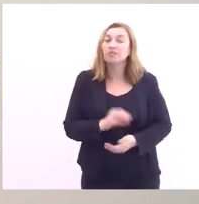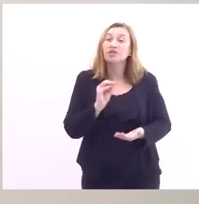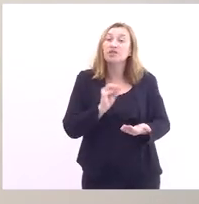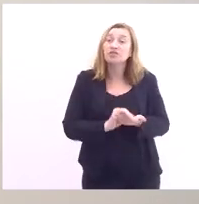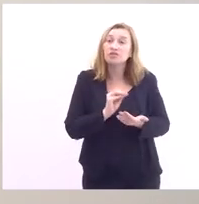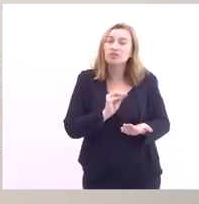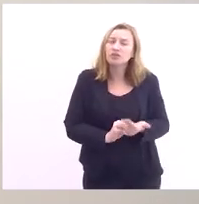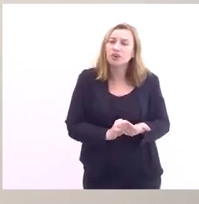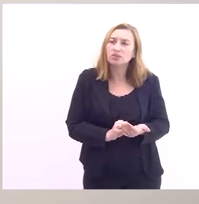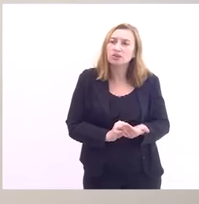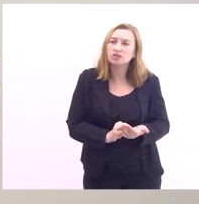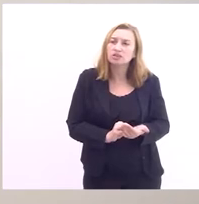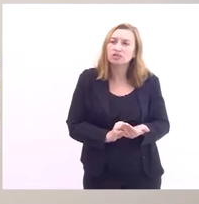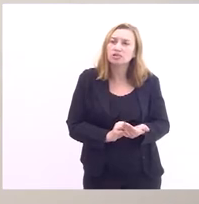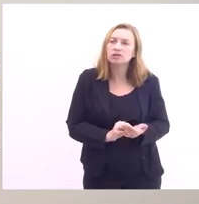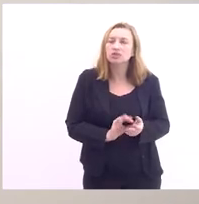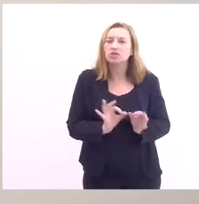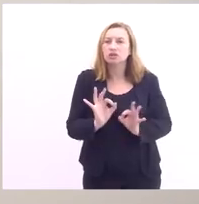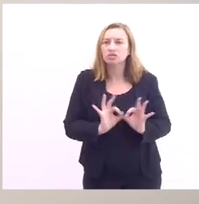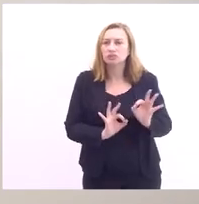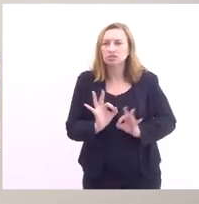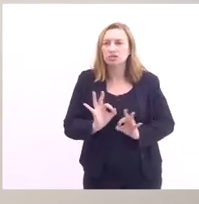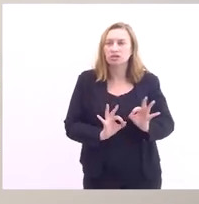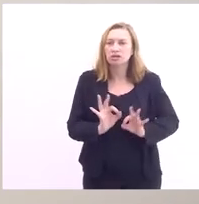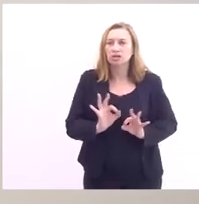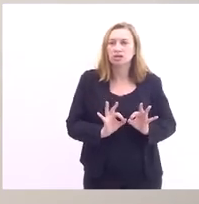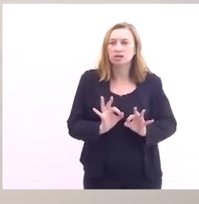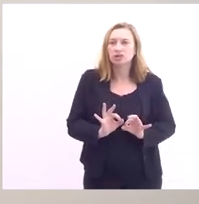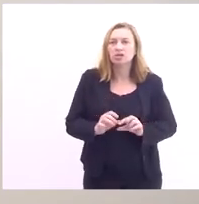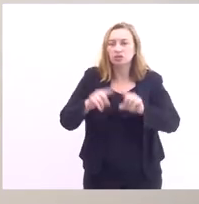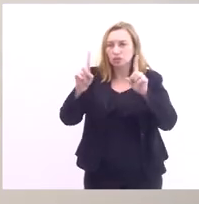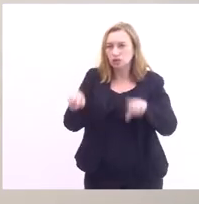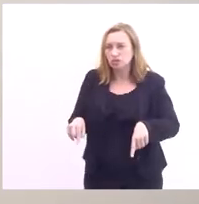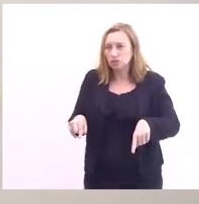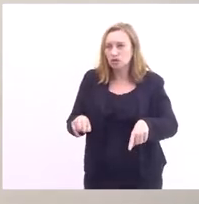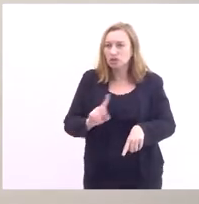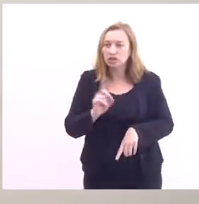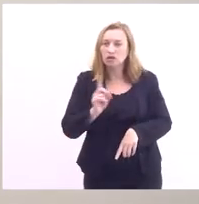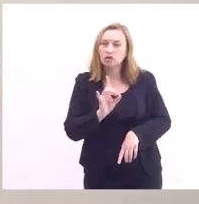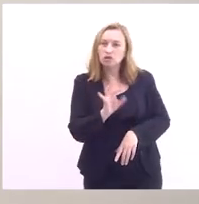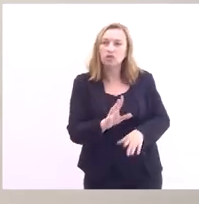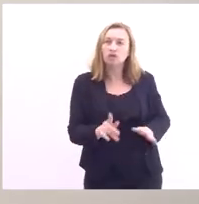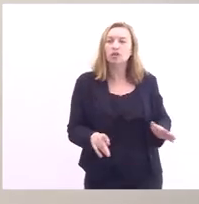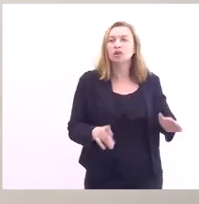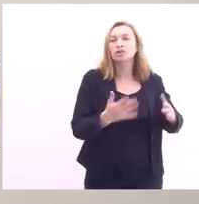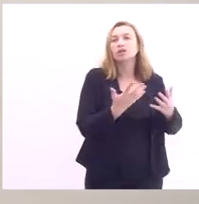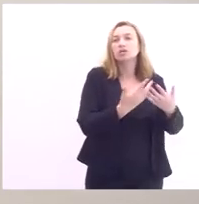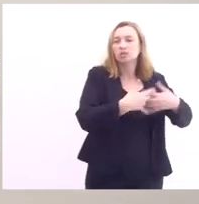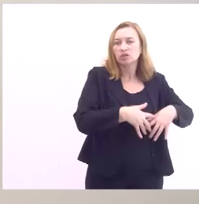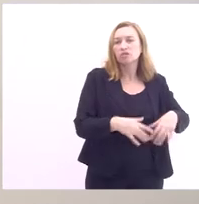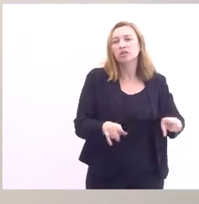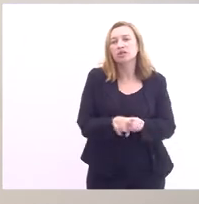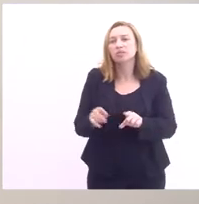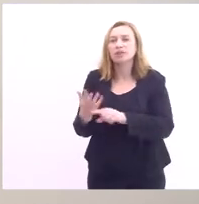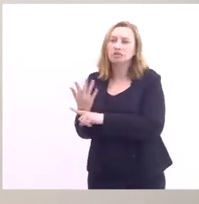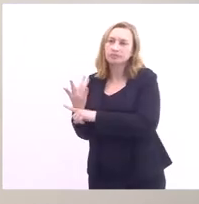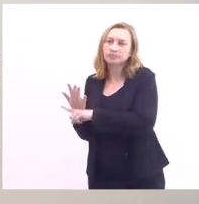Falta de preparo dos funcionários, não só de Petrópolis, como Duque de Caxias